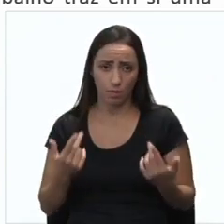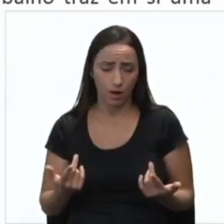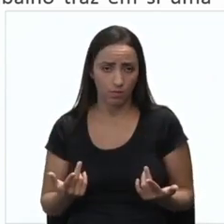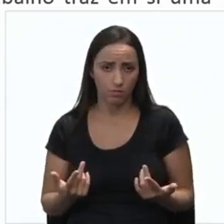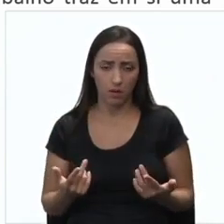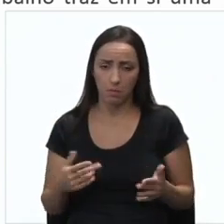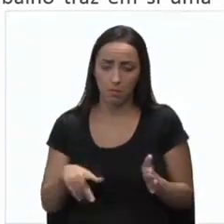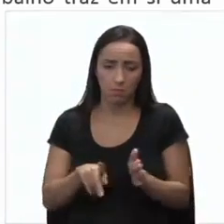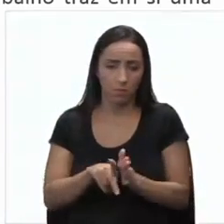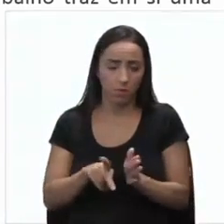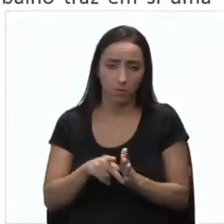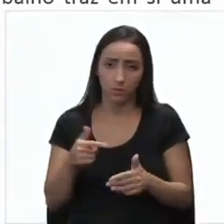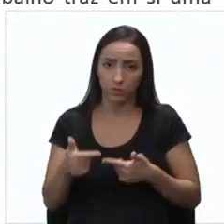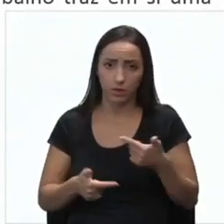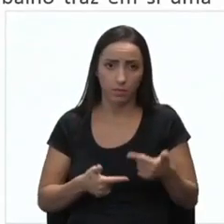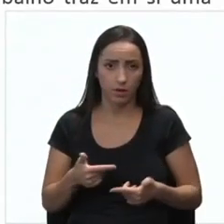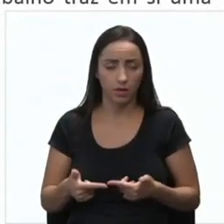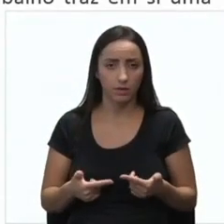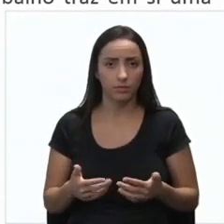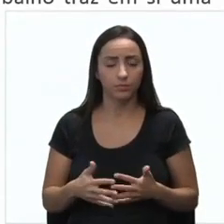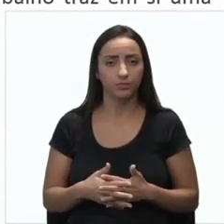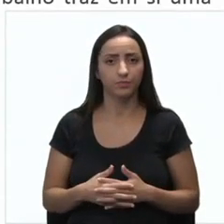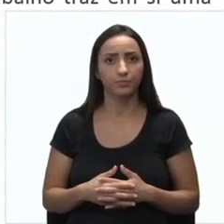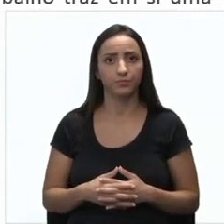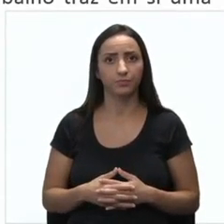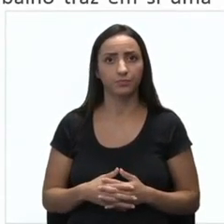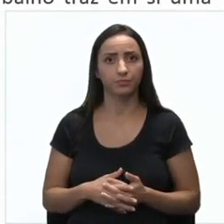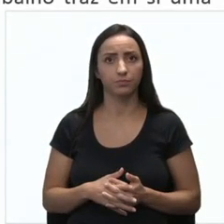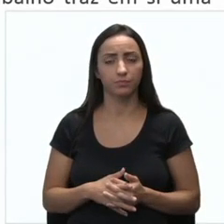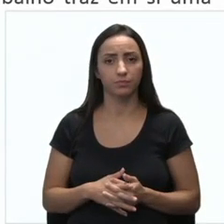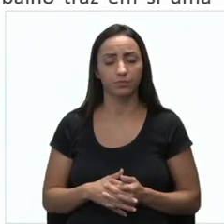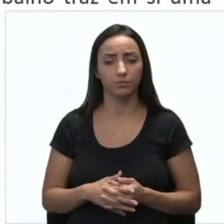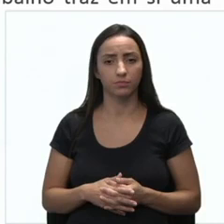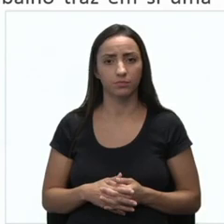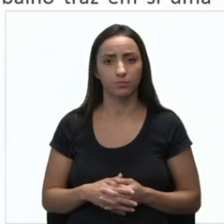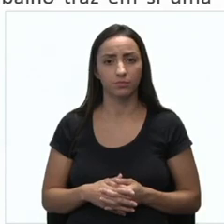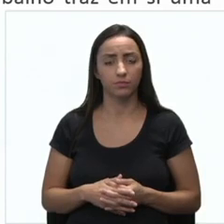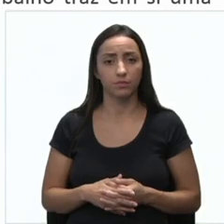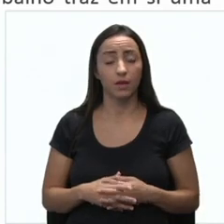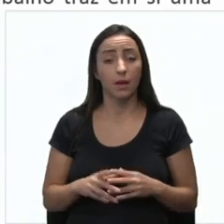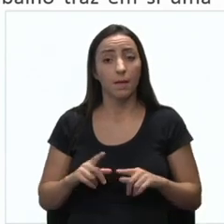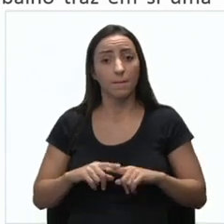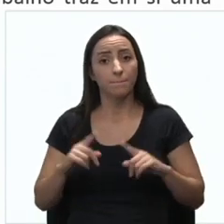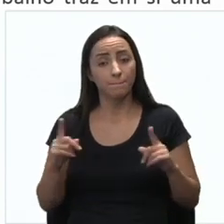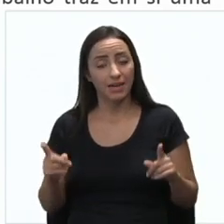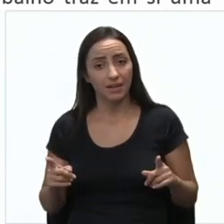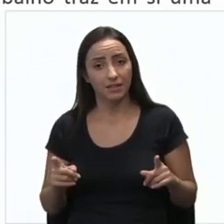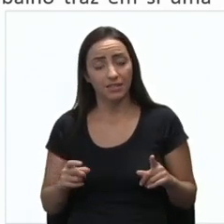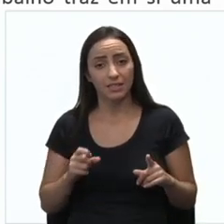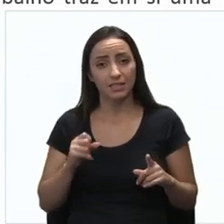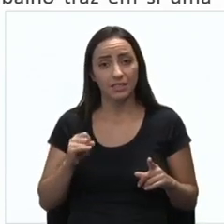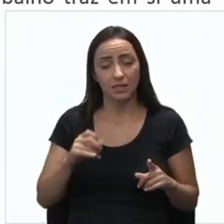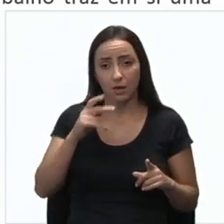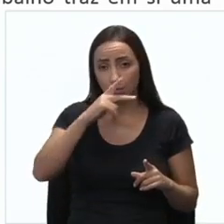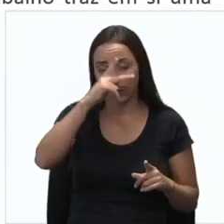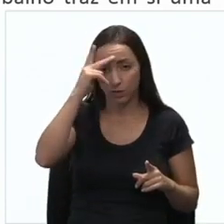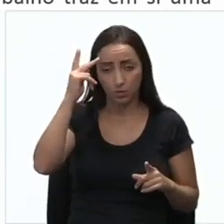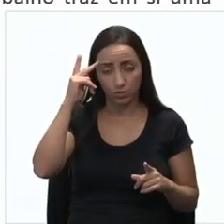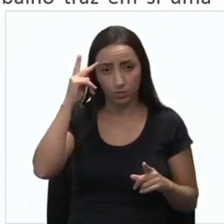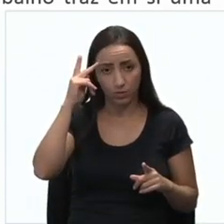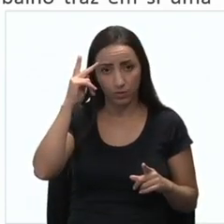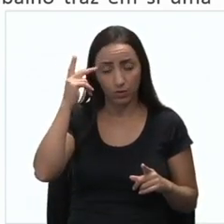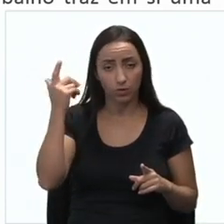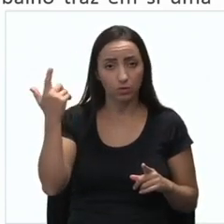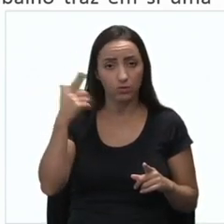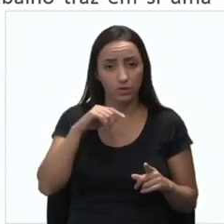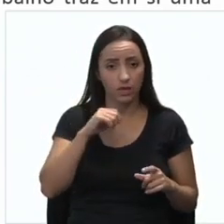faz parte aí, né, do trabalho, esse aspecto do sofrimento. Mas quando o indivíduo transforma o sofrimento